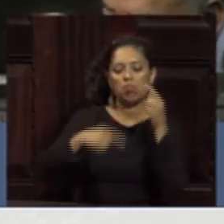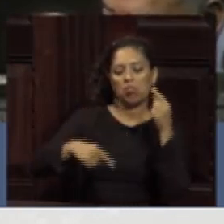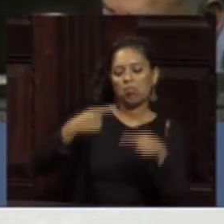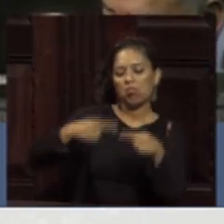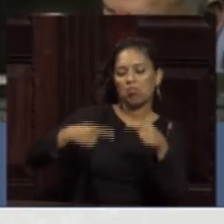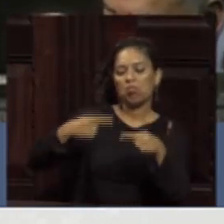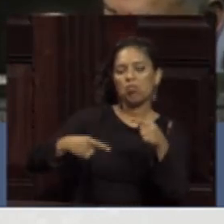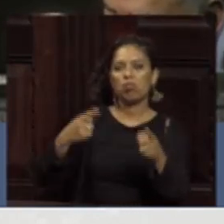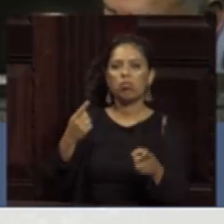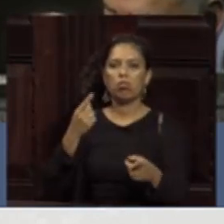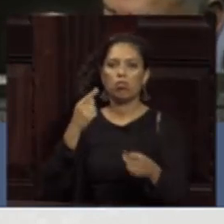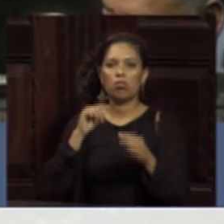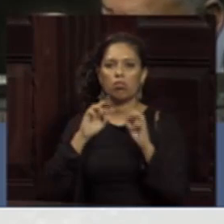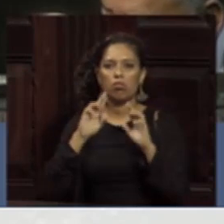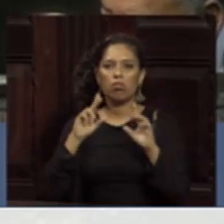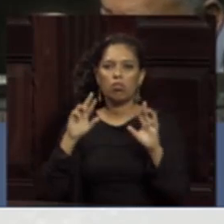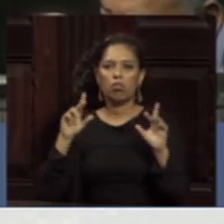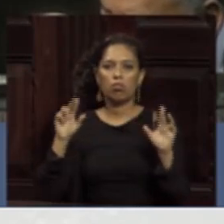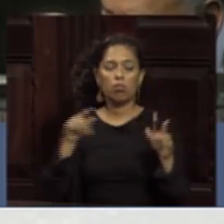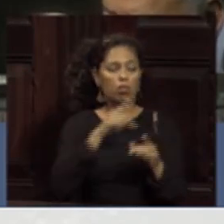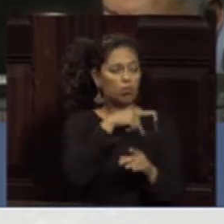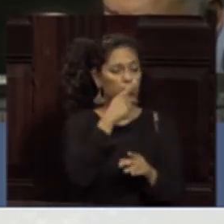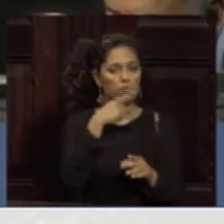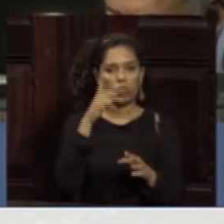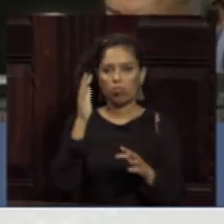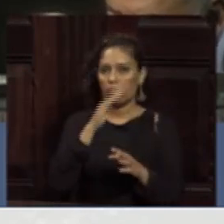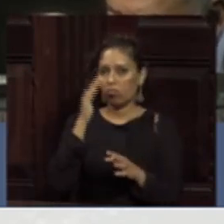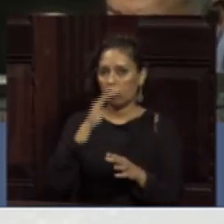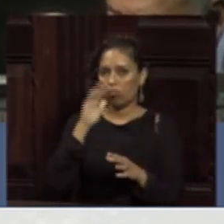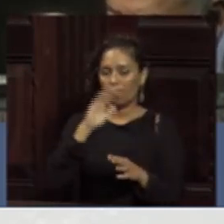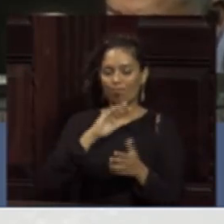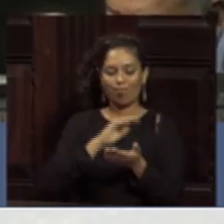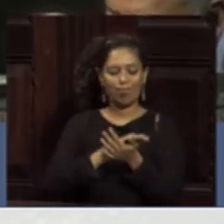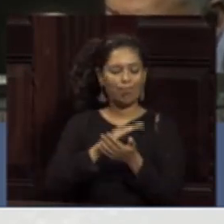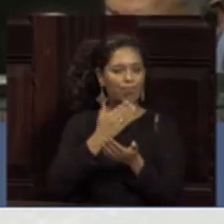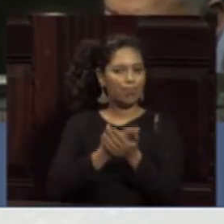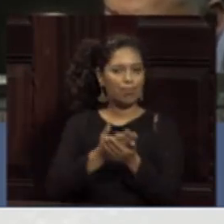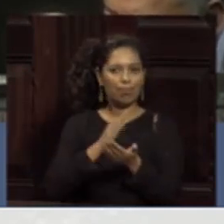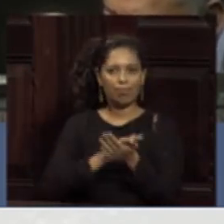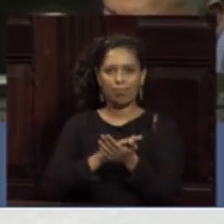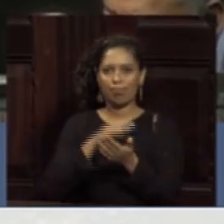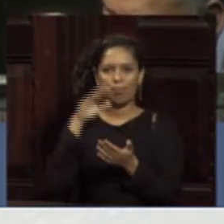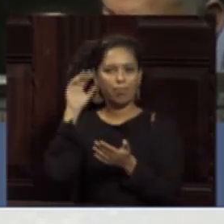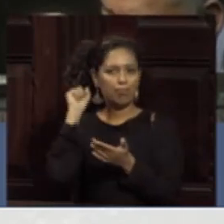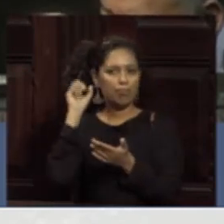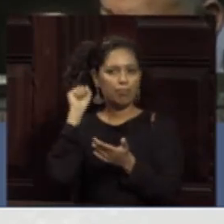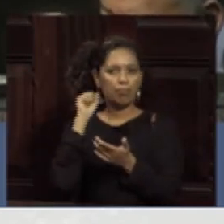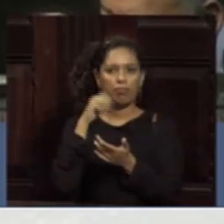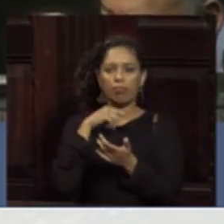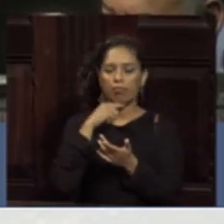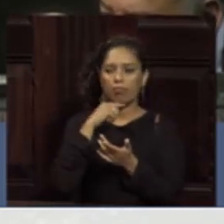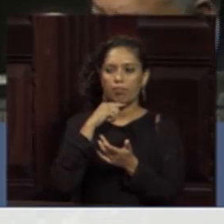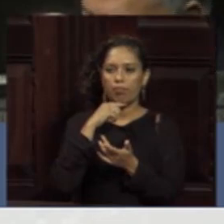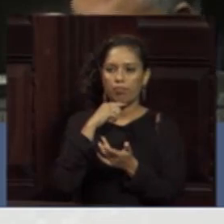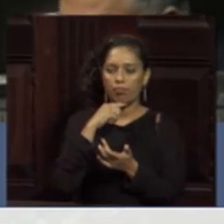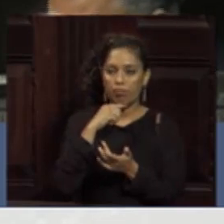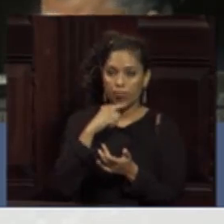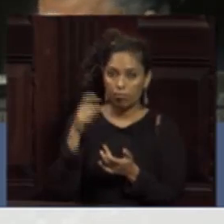que considera patrimônio histórico e cultural do Estado do Rio de Janeiro os táxis comuns, veículos considerados